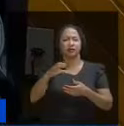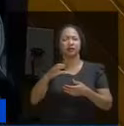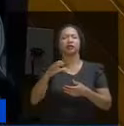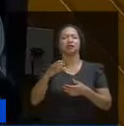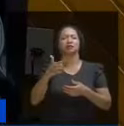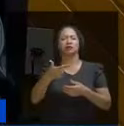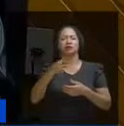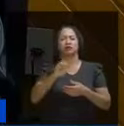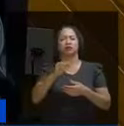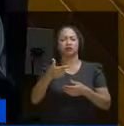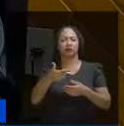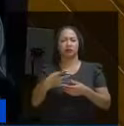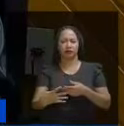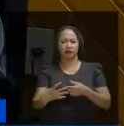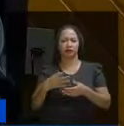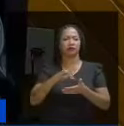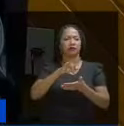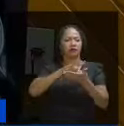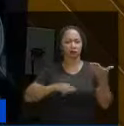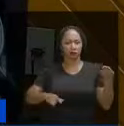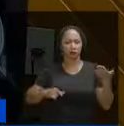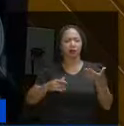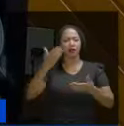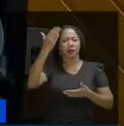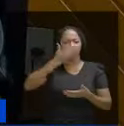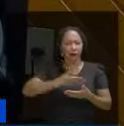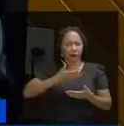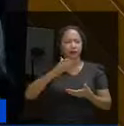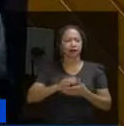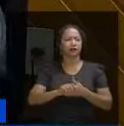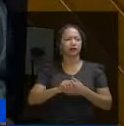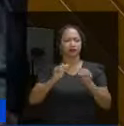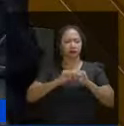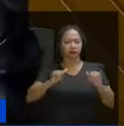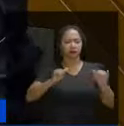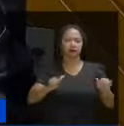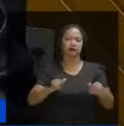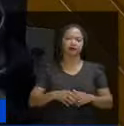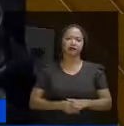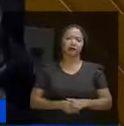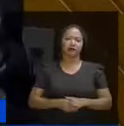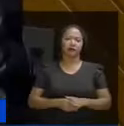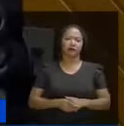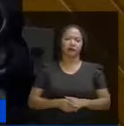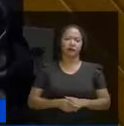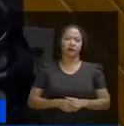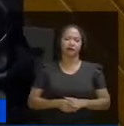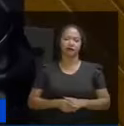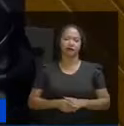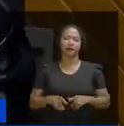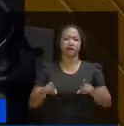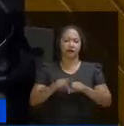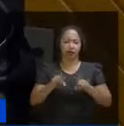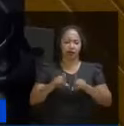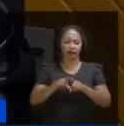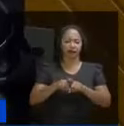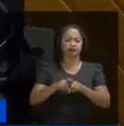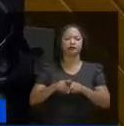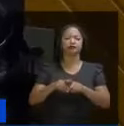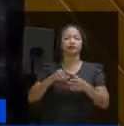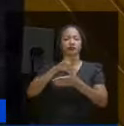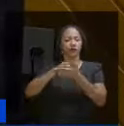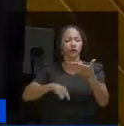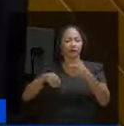2024, acompanhada de certidões que atestam a qualidade da declarante. E ficha de filiação